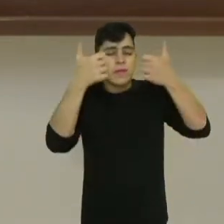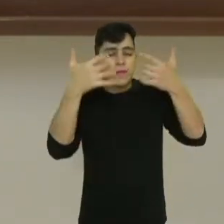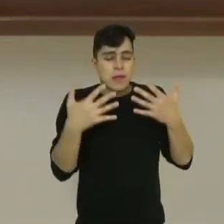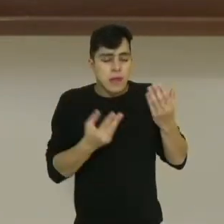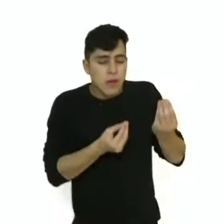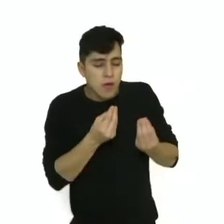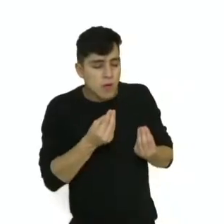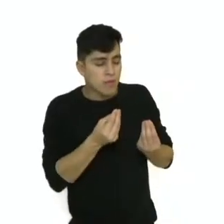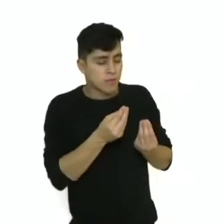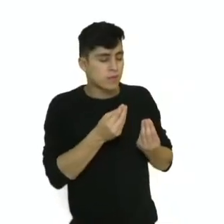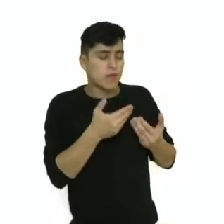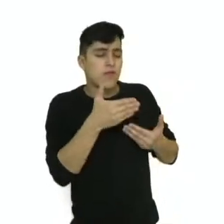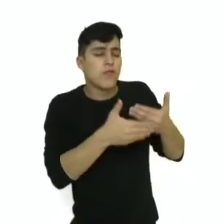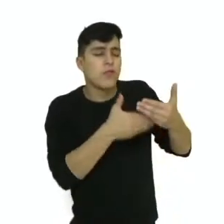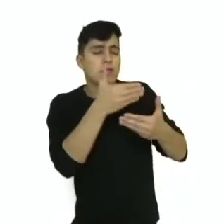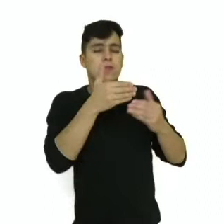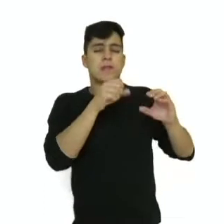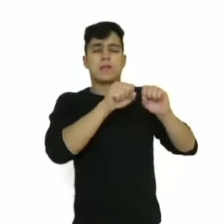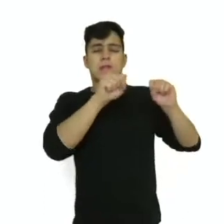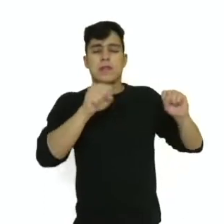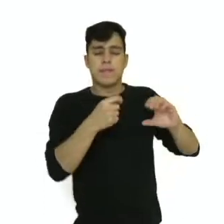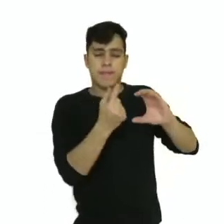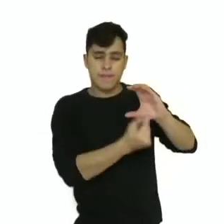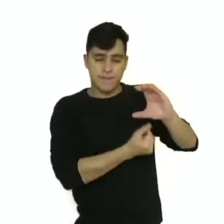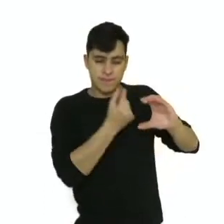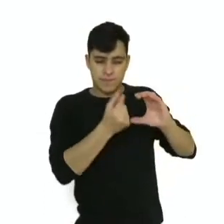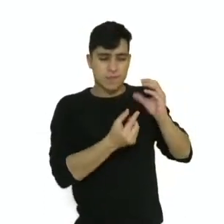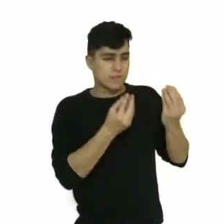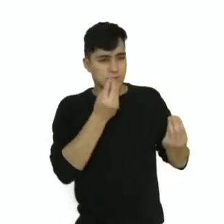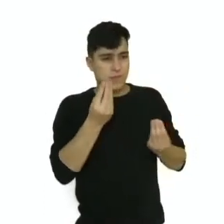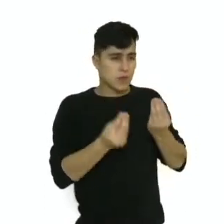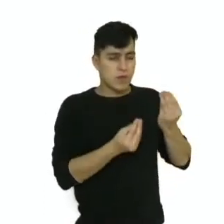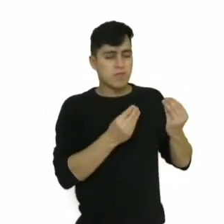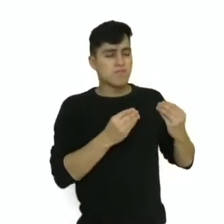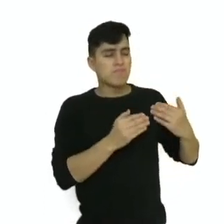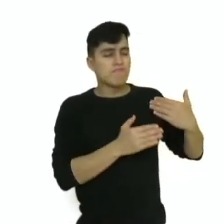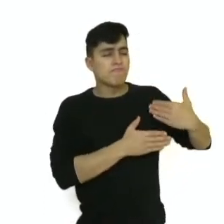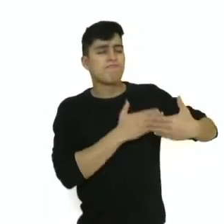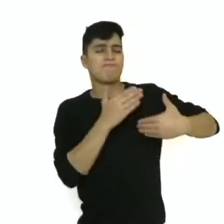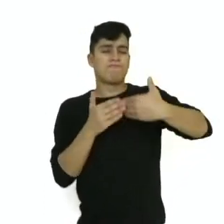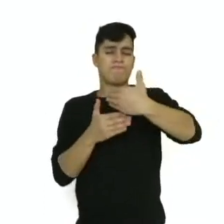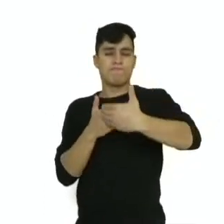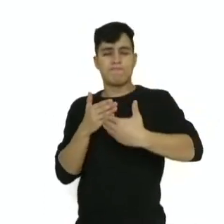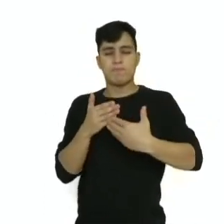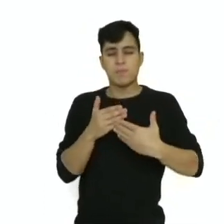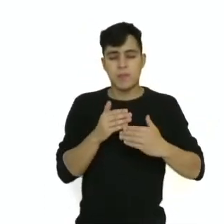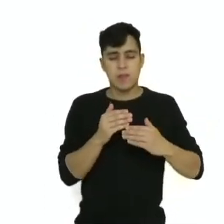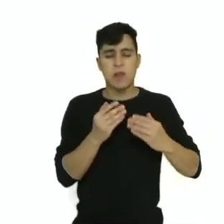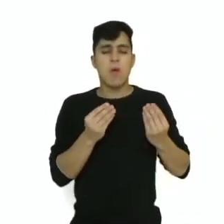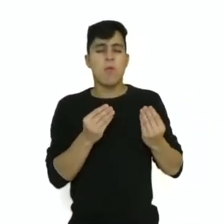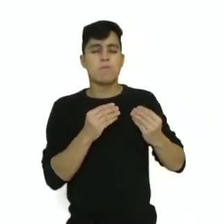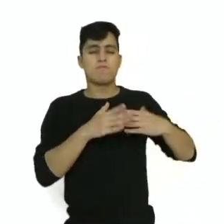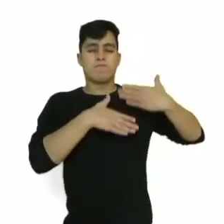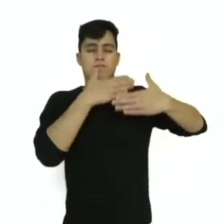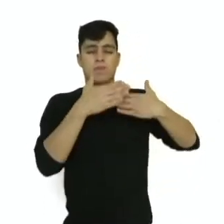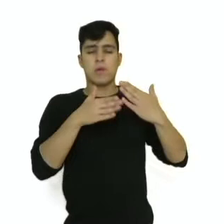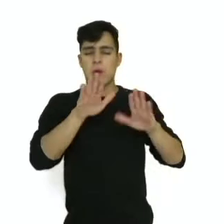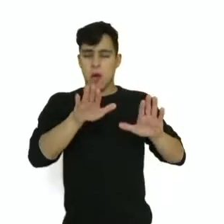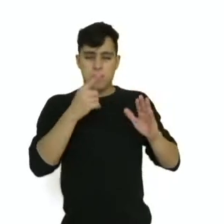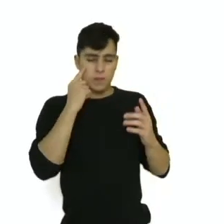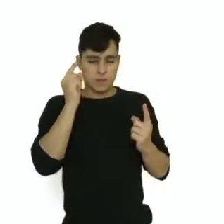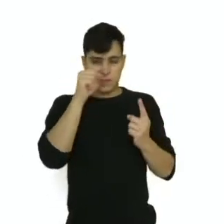capitalista. Dentro dessa perspectiva de evolução do sistema capitalista, nós temos que abordar os seguintes objetivos: